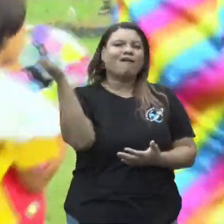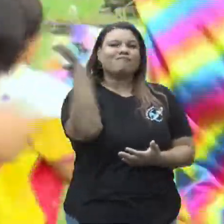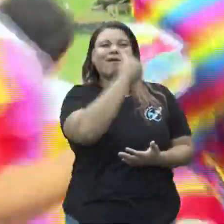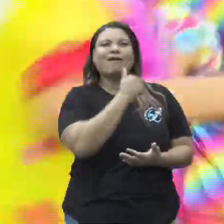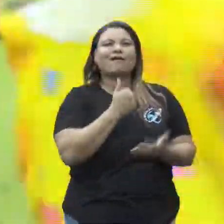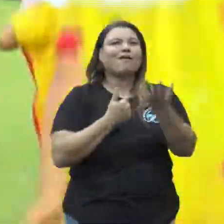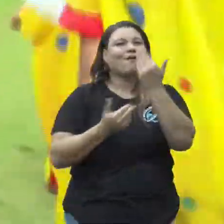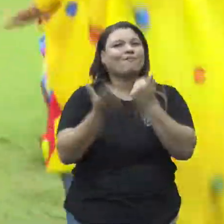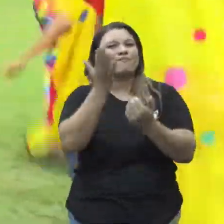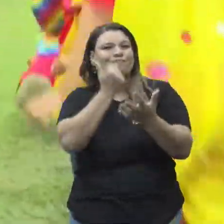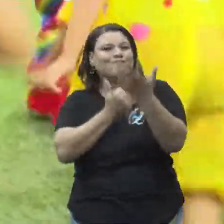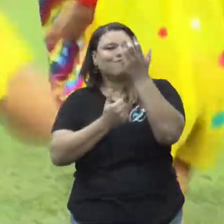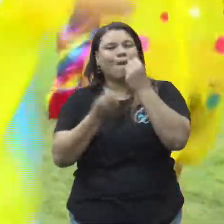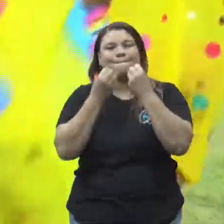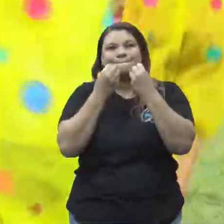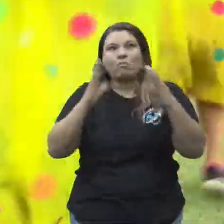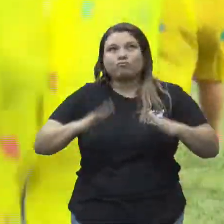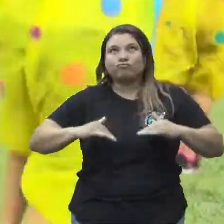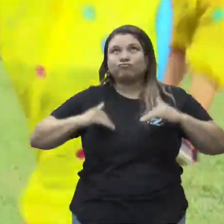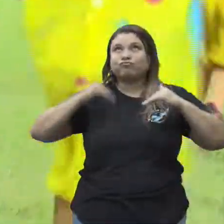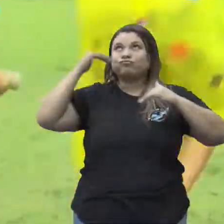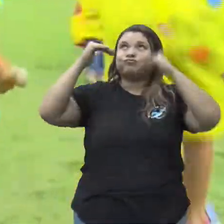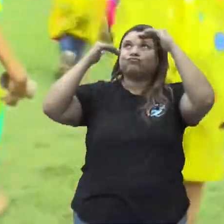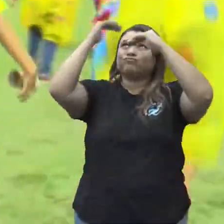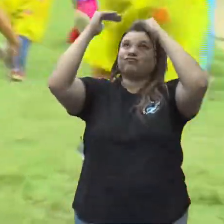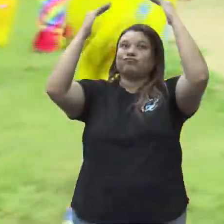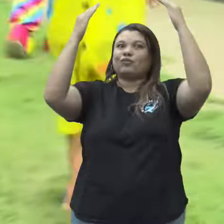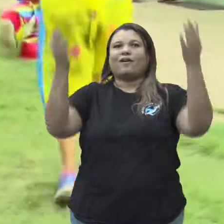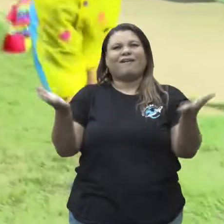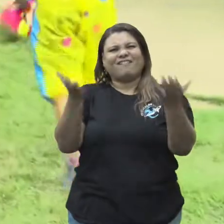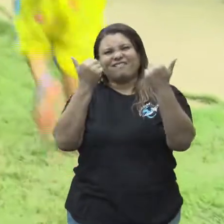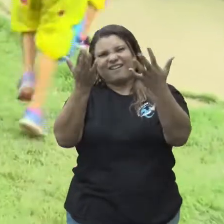para poder crescer! Colê, colê!